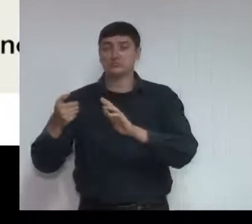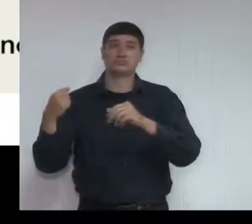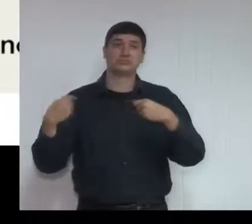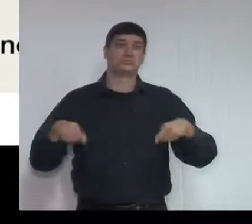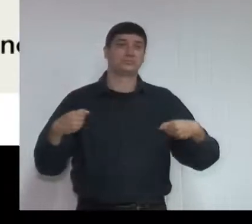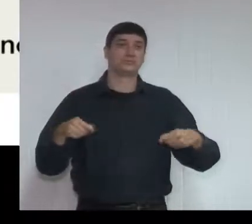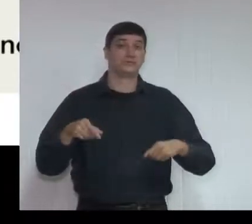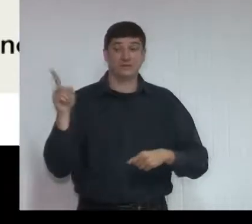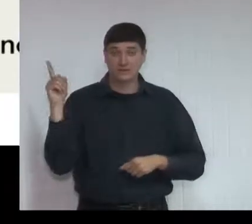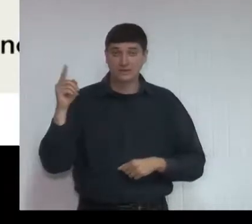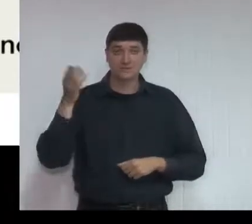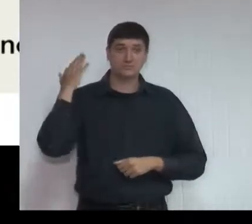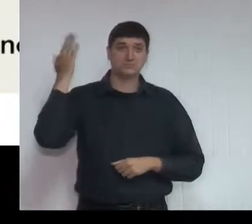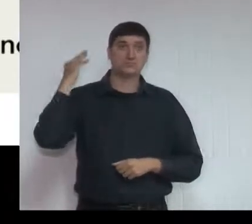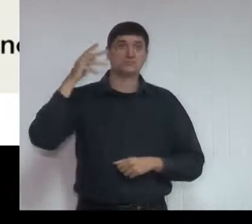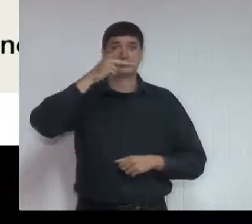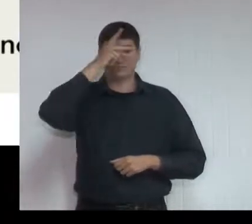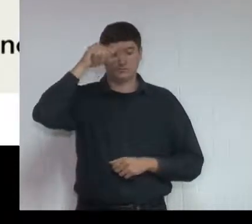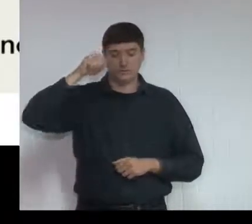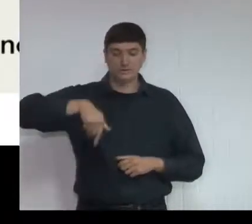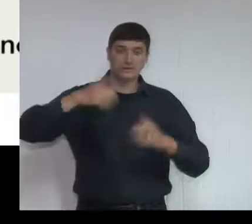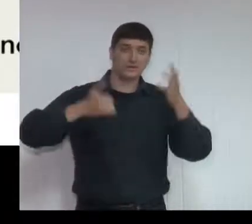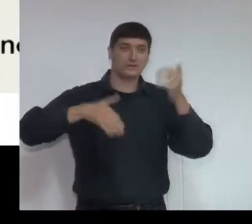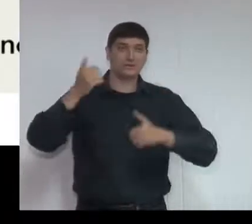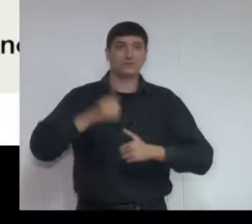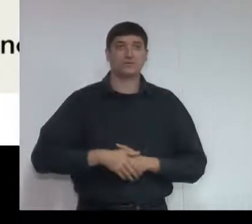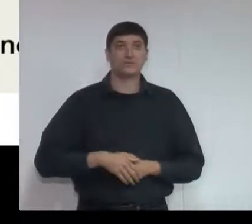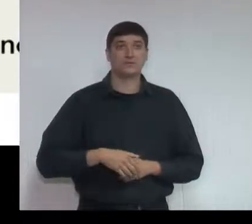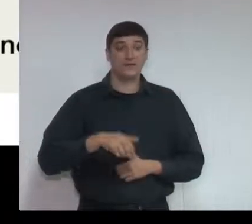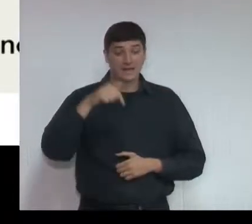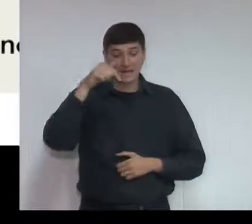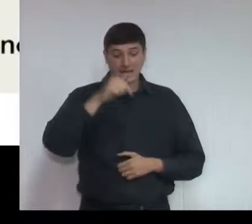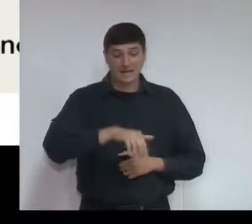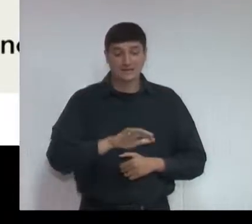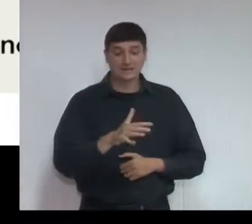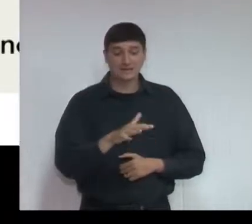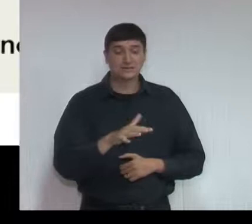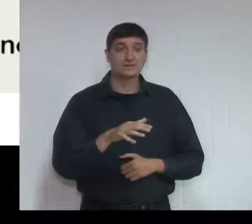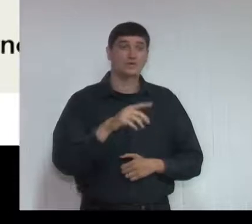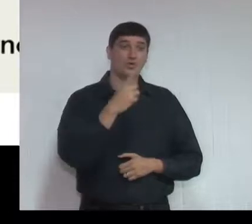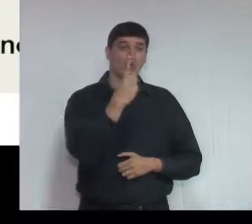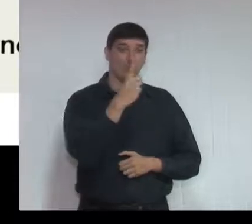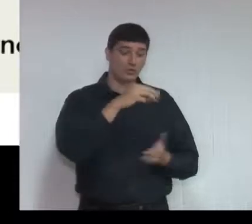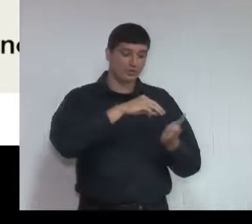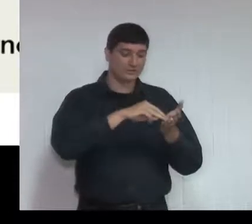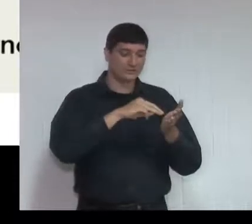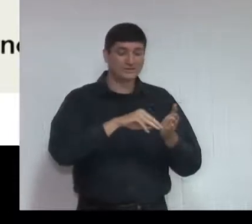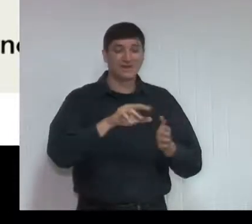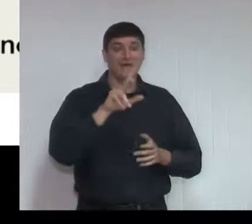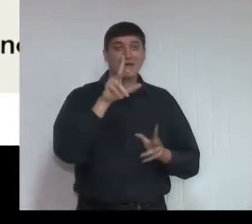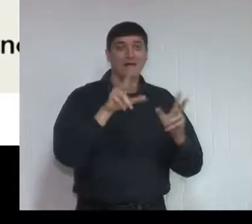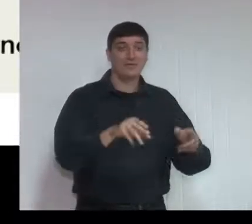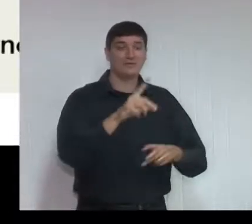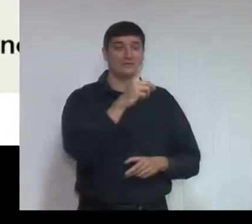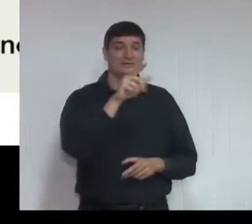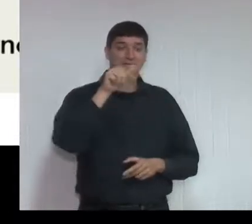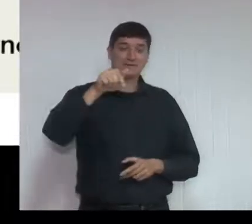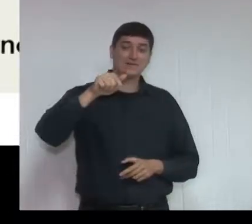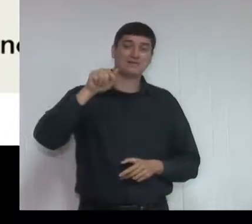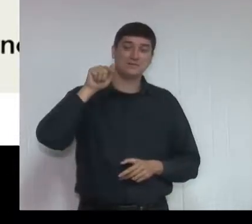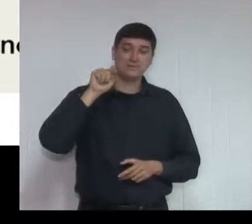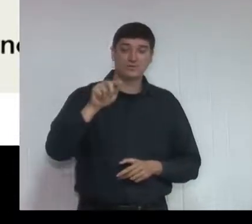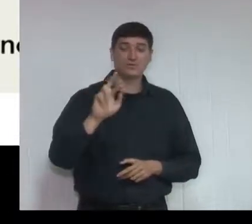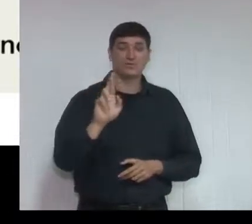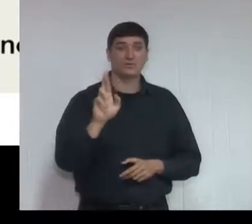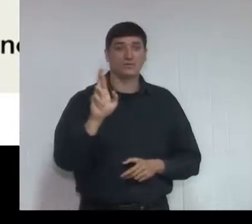secretaria. Um secretário, a gente calcula em torno de R$17 mil, e eu fiz a conta aí, tirando a questão imposto de